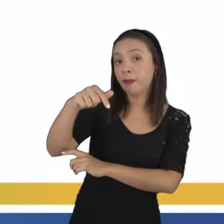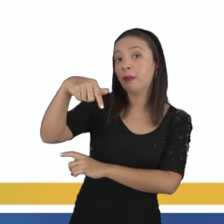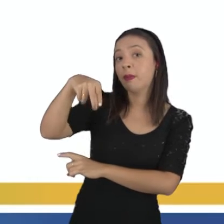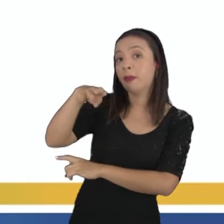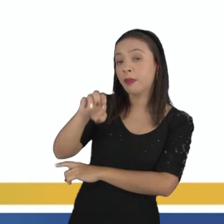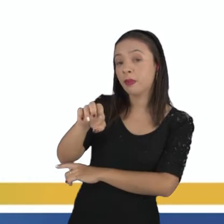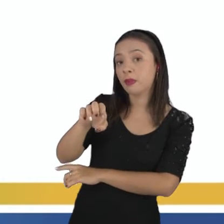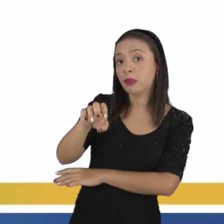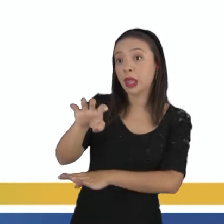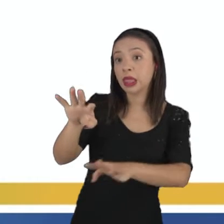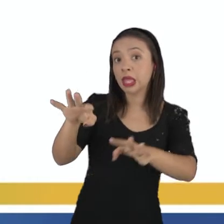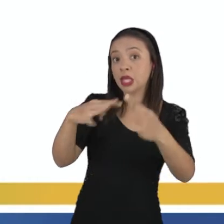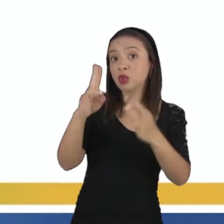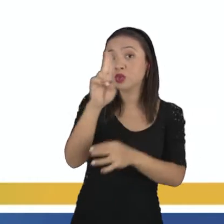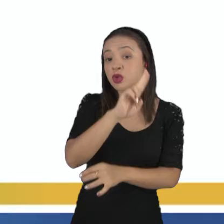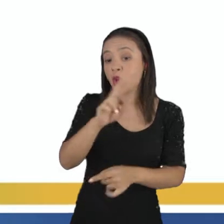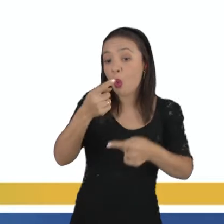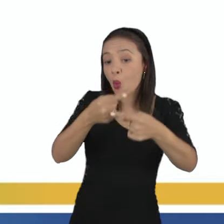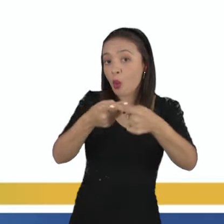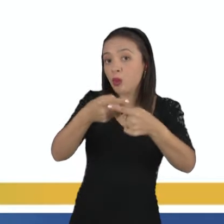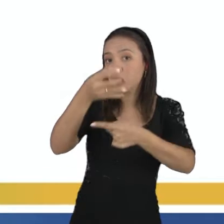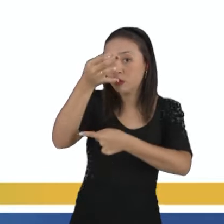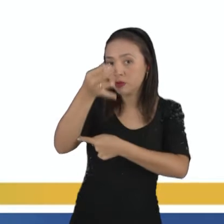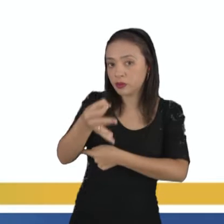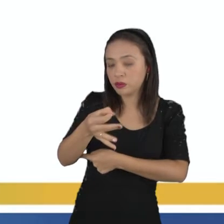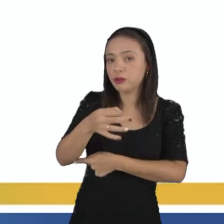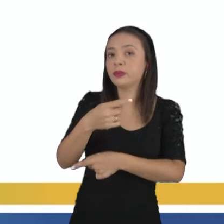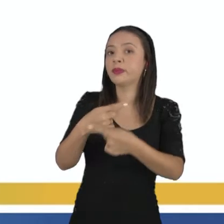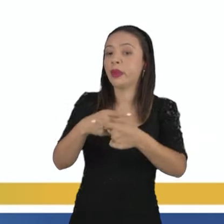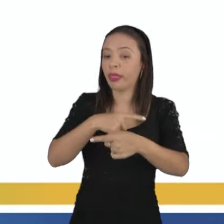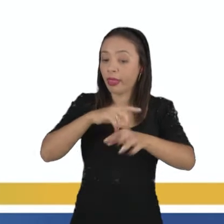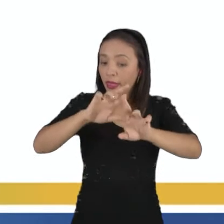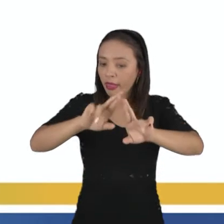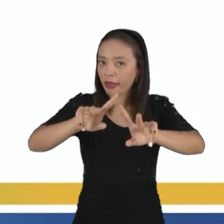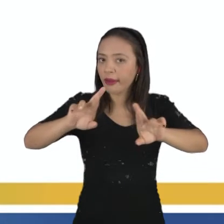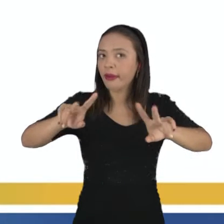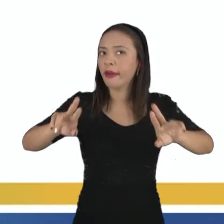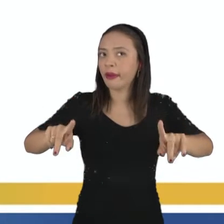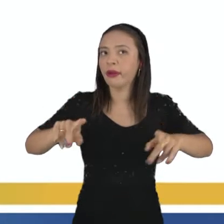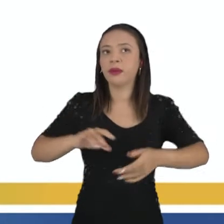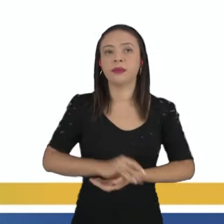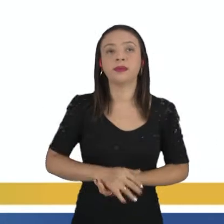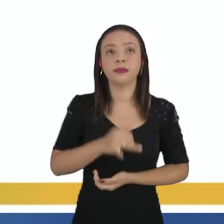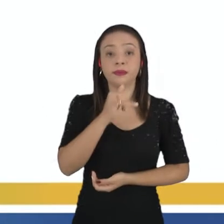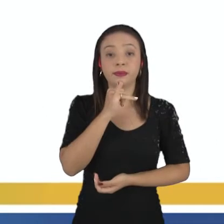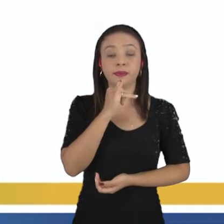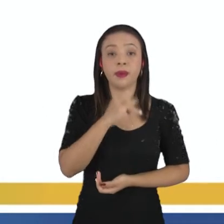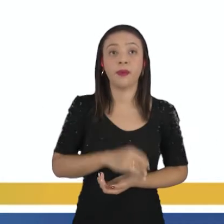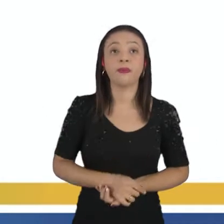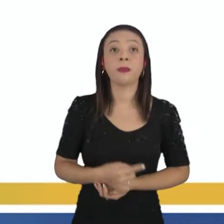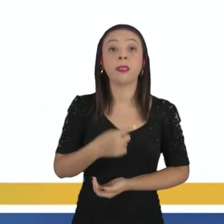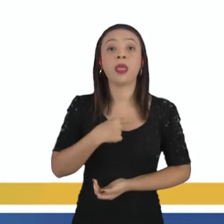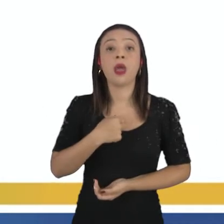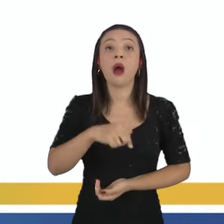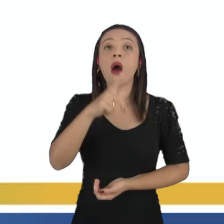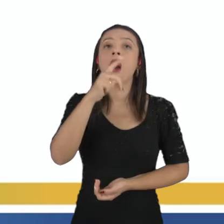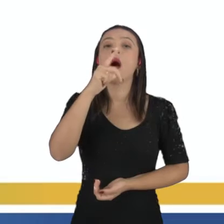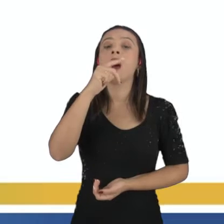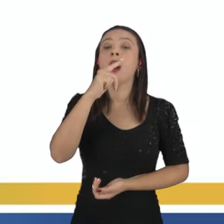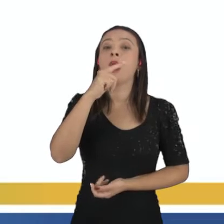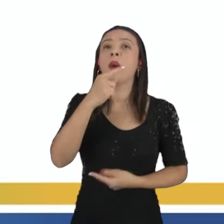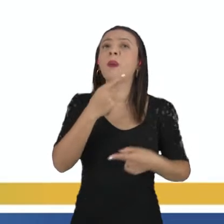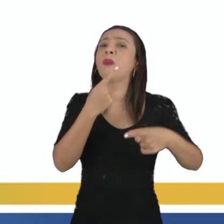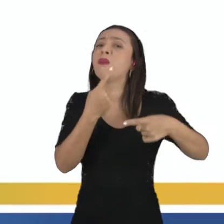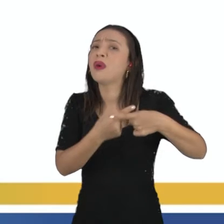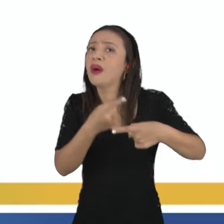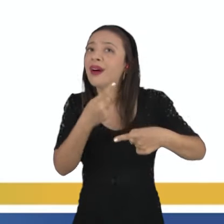na utilização dos porquês também. Tem suas diferenças. Exemplo, eu bebo água a fim de que